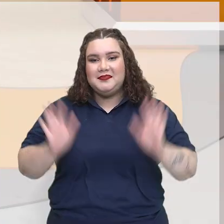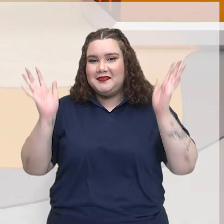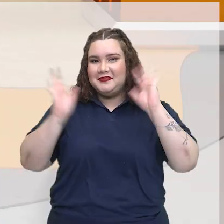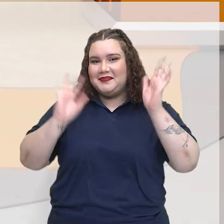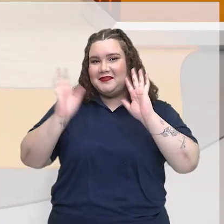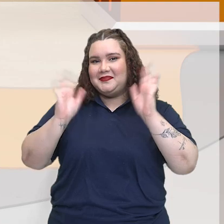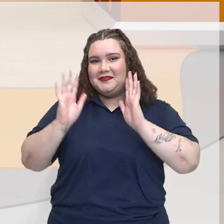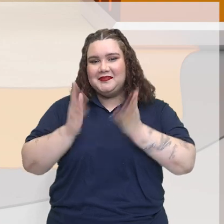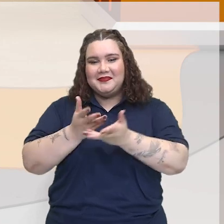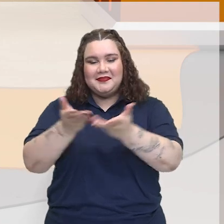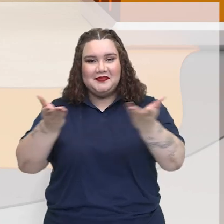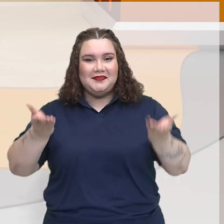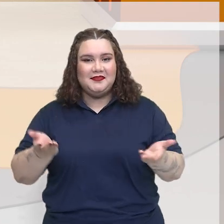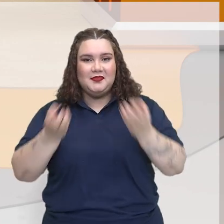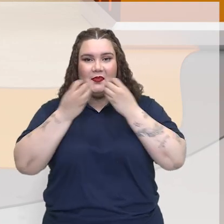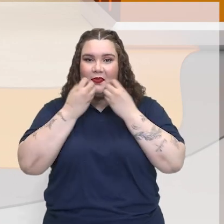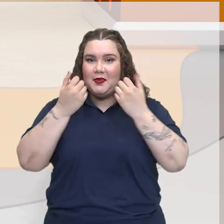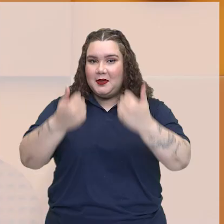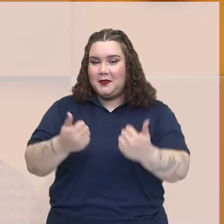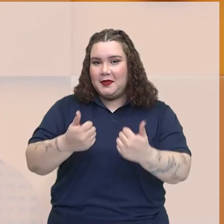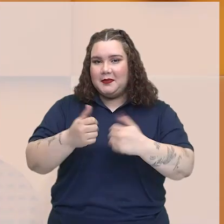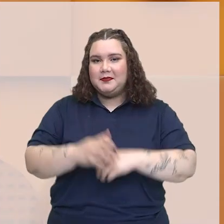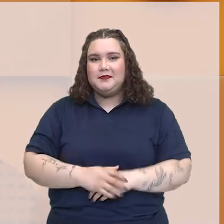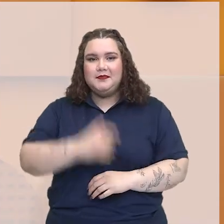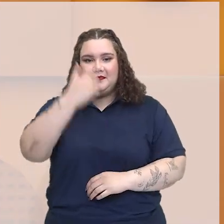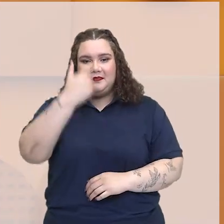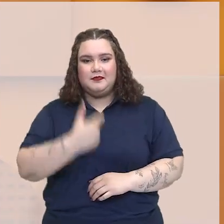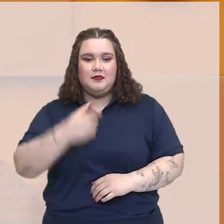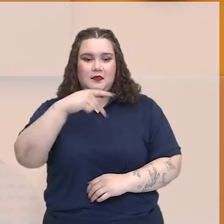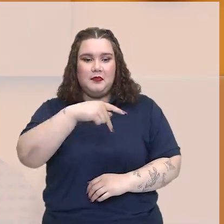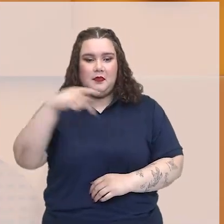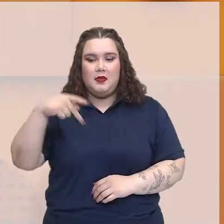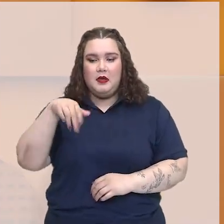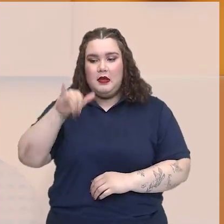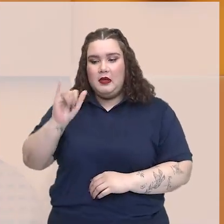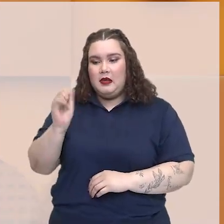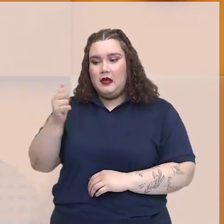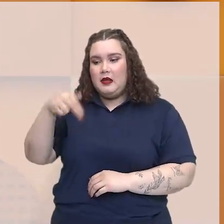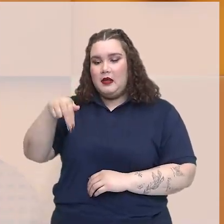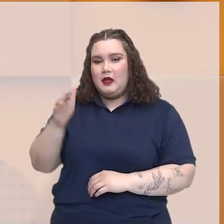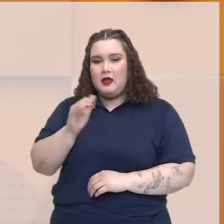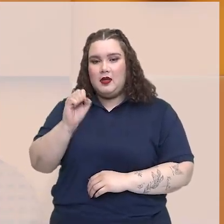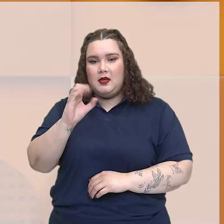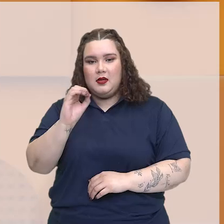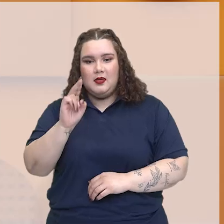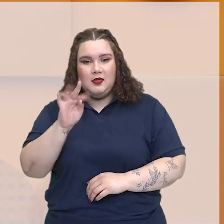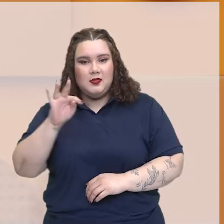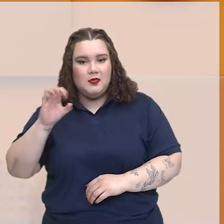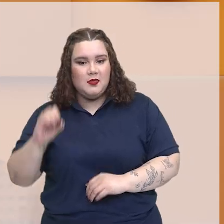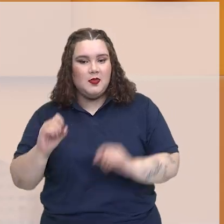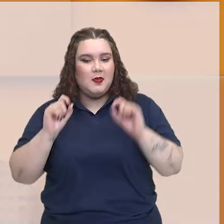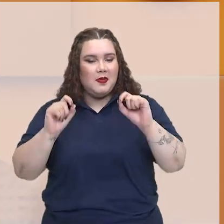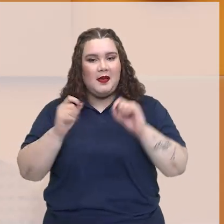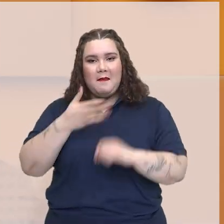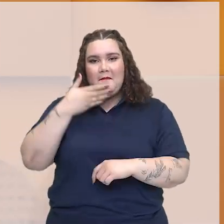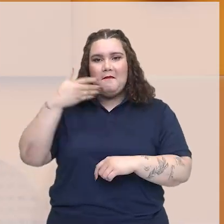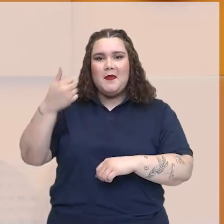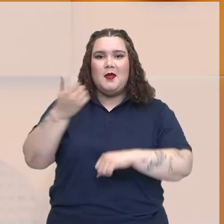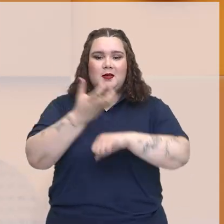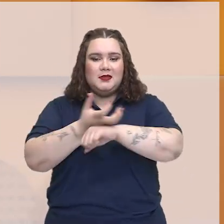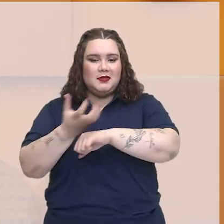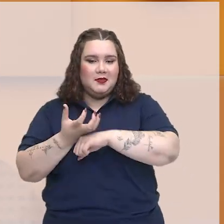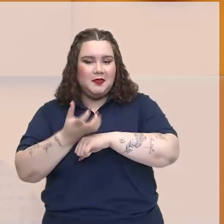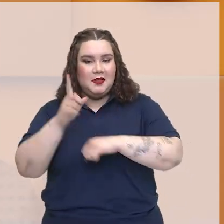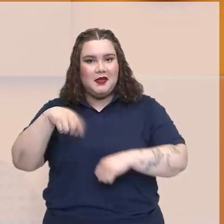Olá, queridos alunos, tudo bem com vocês? Eu sou o professor Ian Souto, daquele que é o melhor componente, o componente